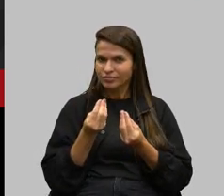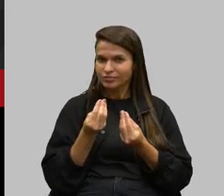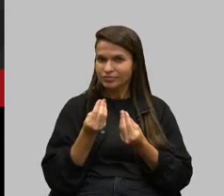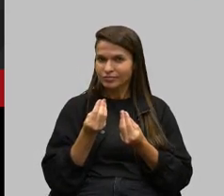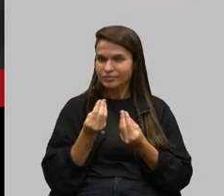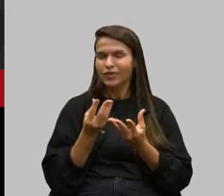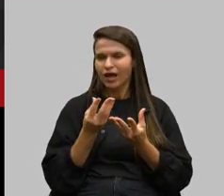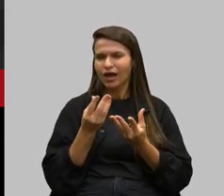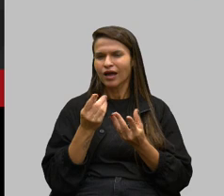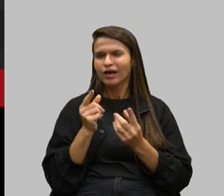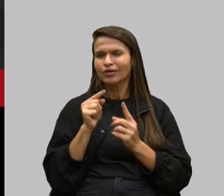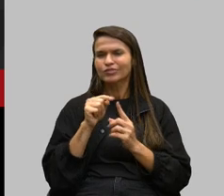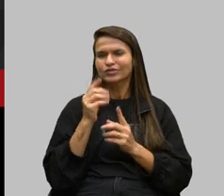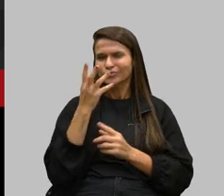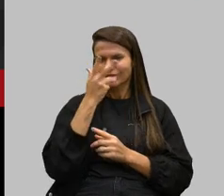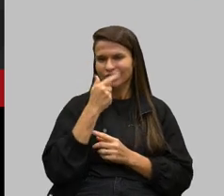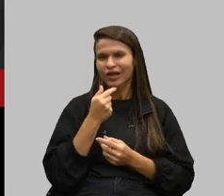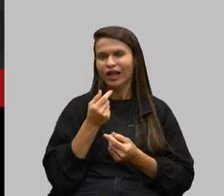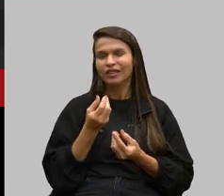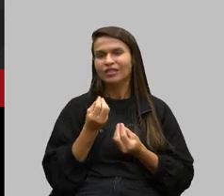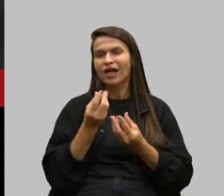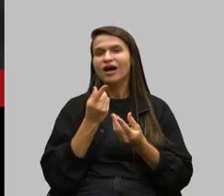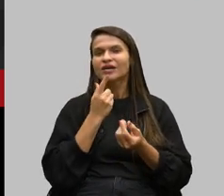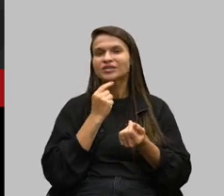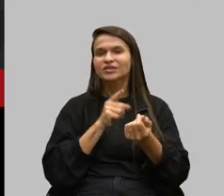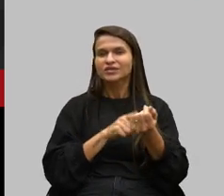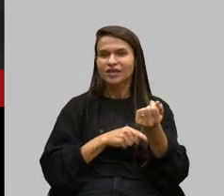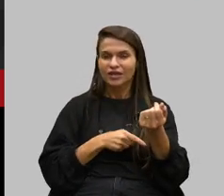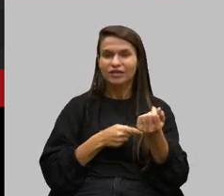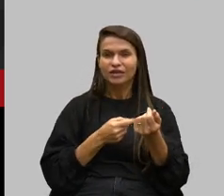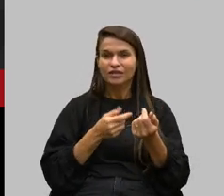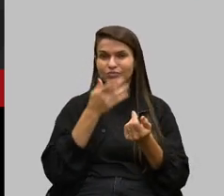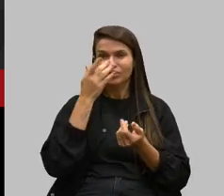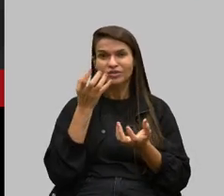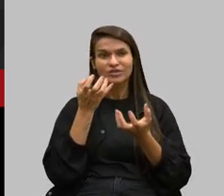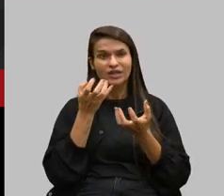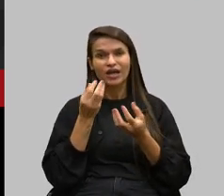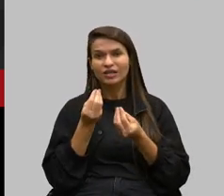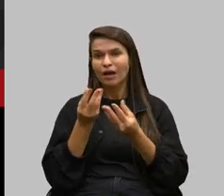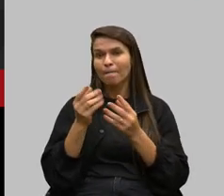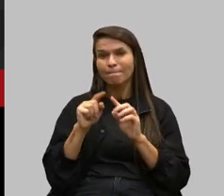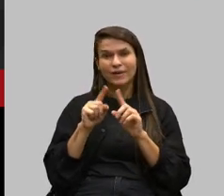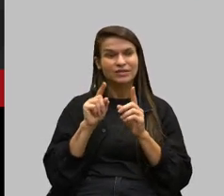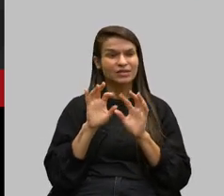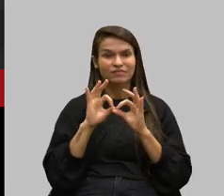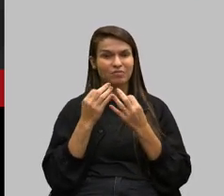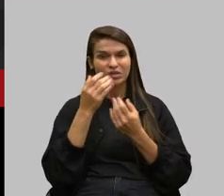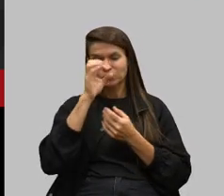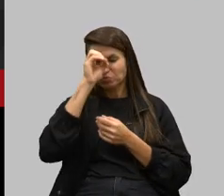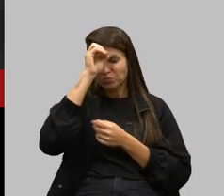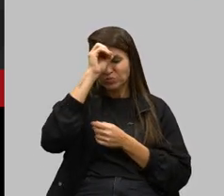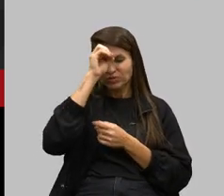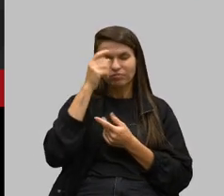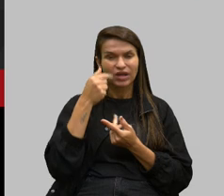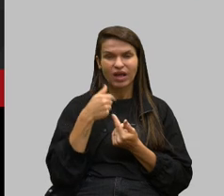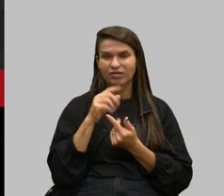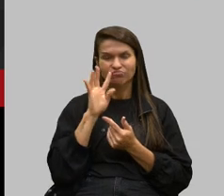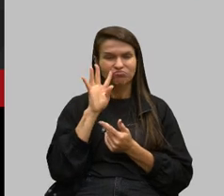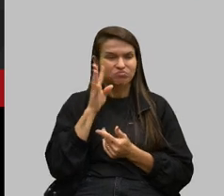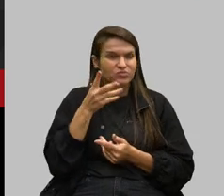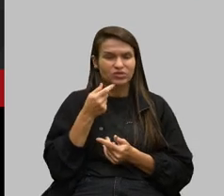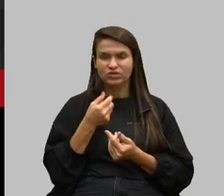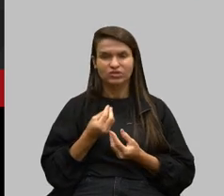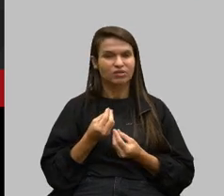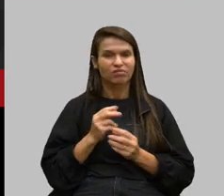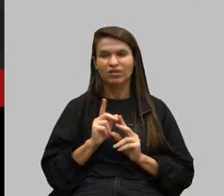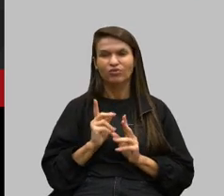ato tão bonito que é doar sangue então a gente percebia que as pessoas querem doar Mas que como as famílias não sabiam elas acabavam tomando a decisão de não doar os